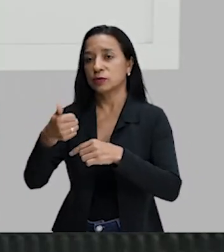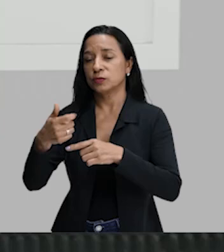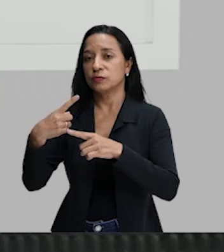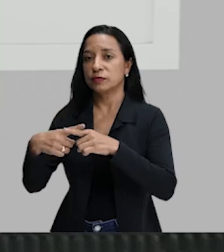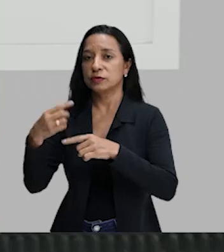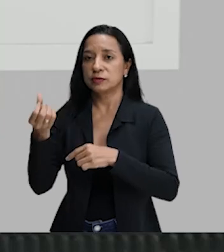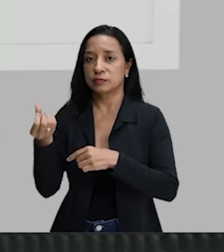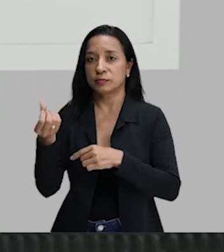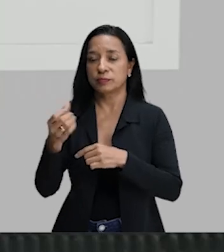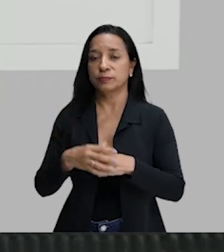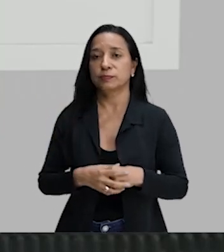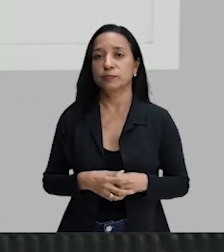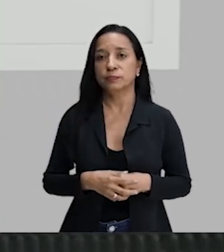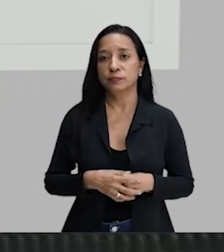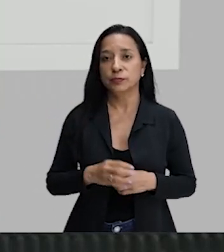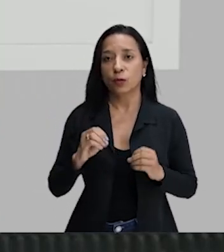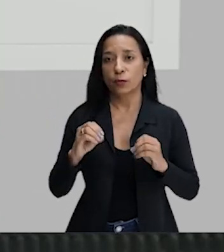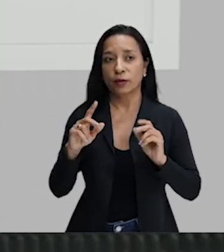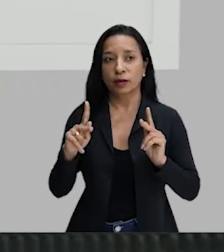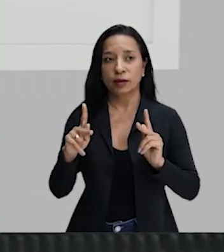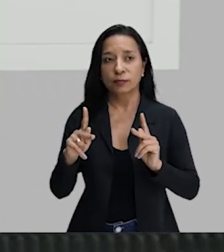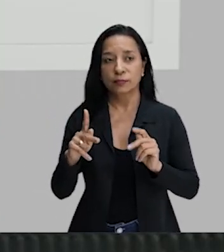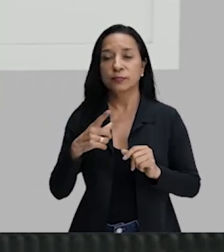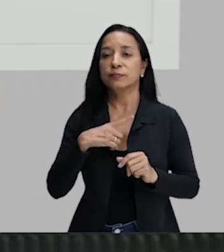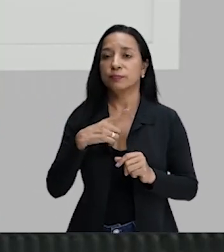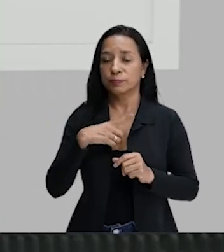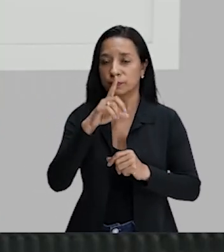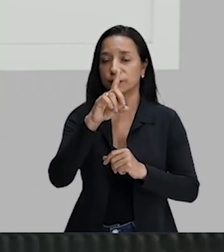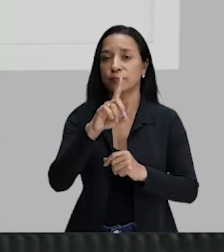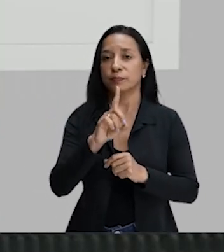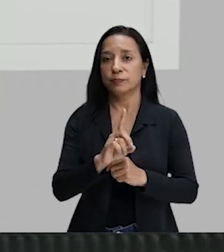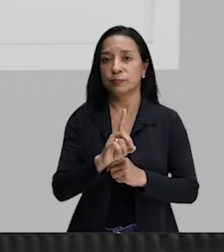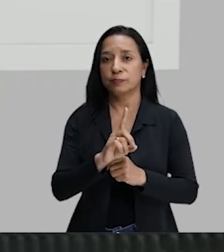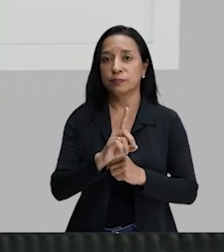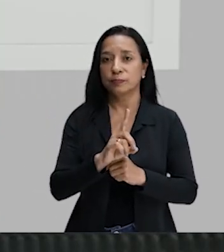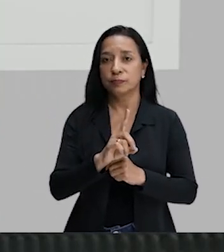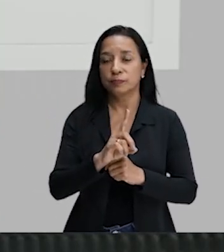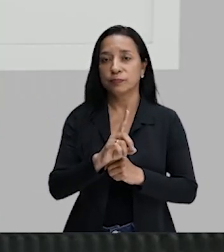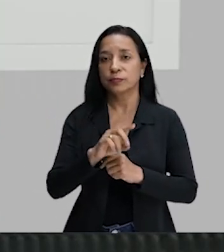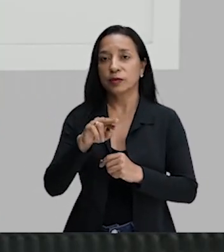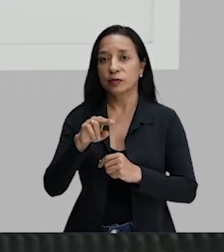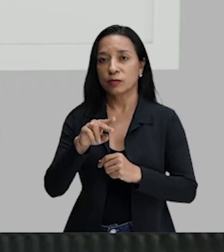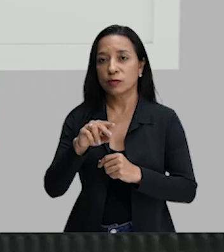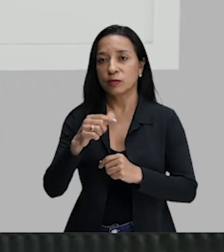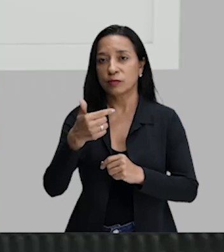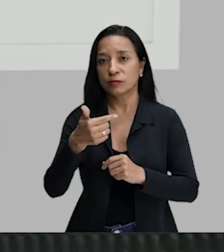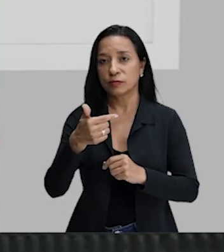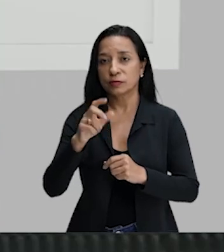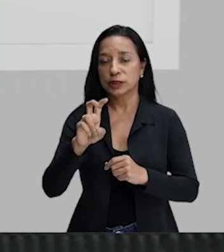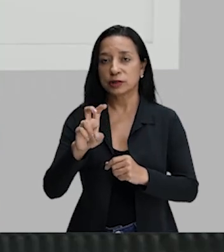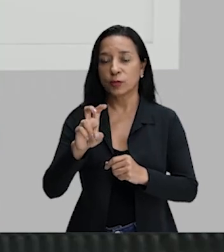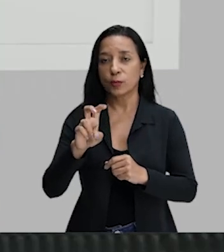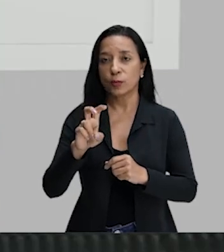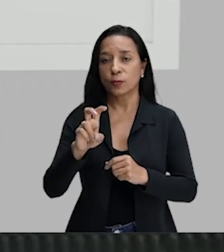6. Tá? Então, nós temos que delta vai ser igual a